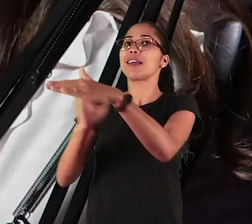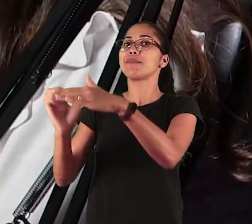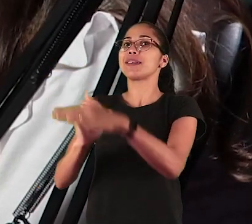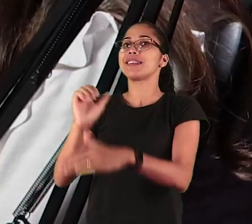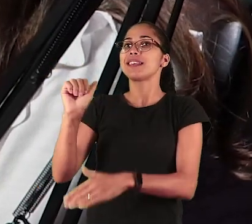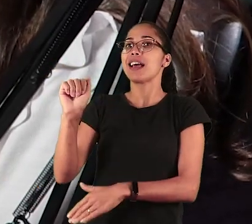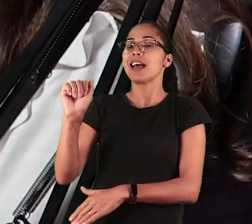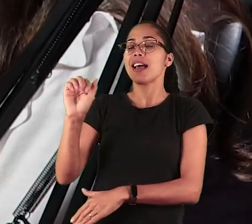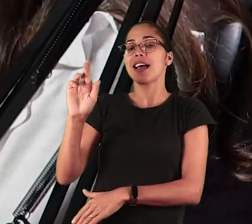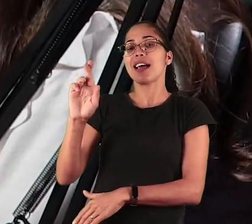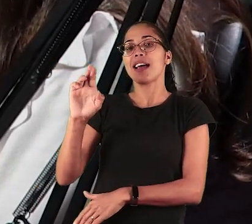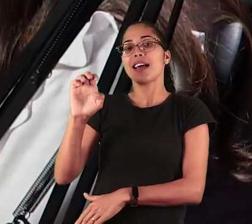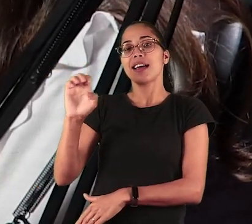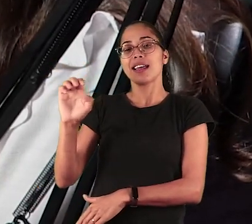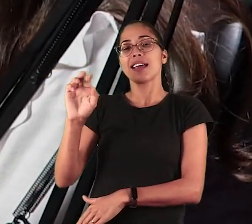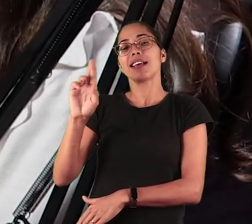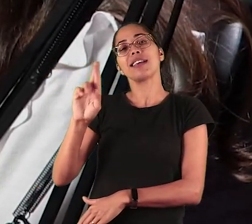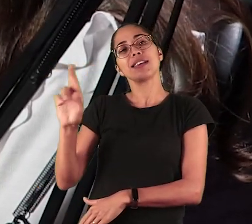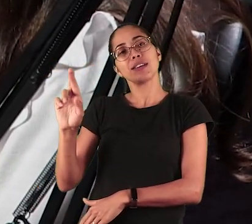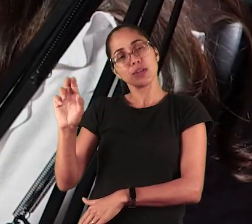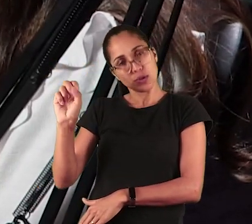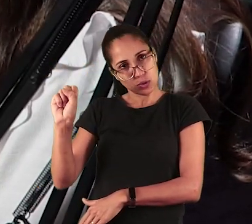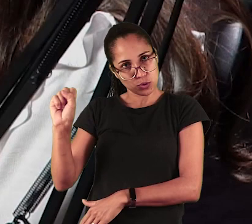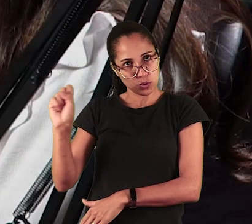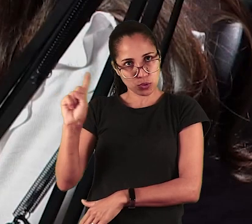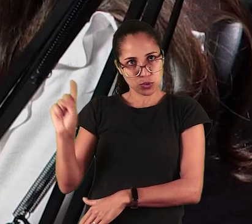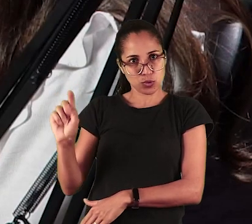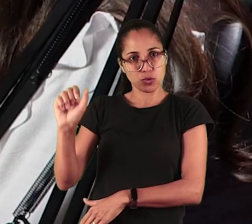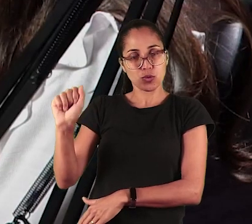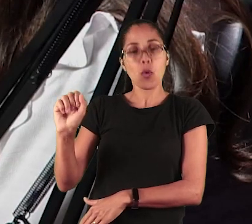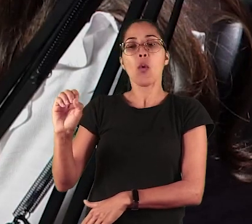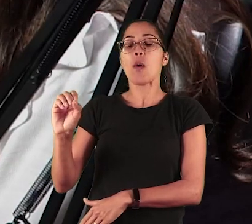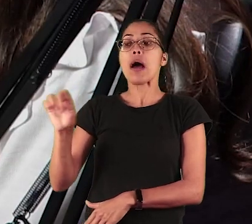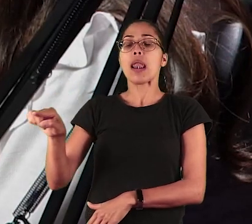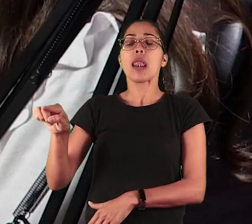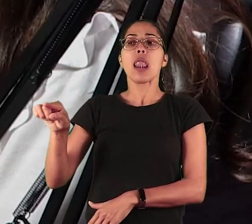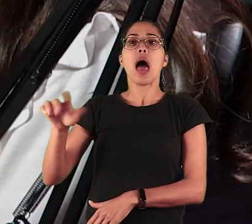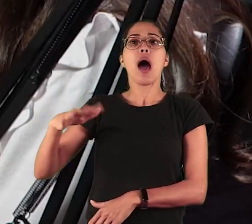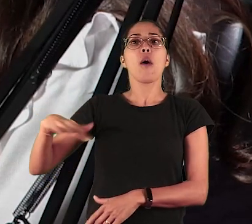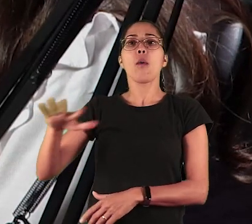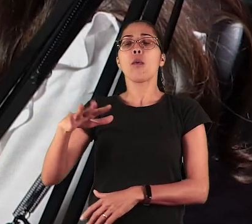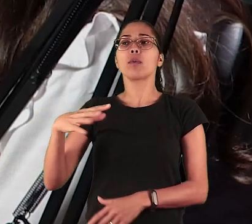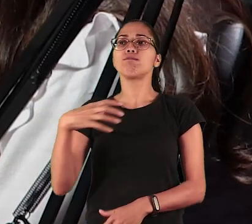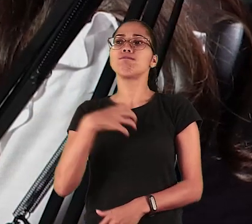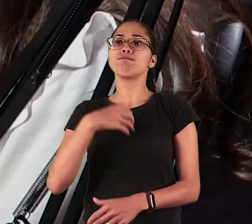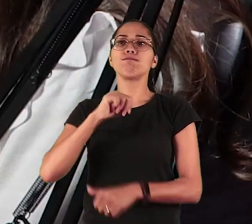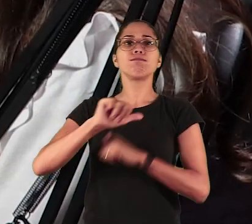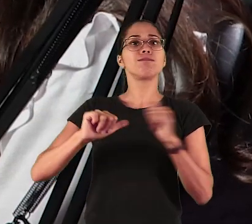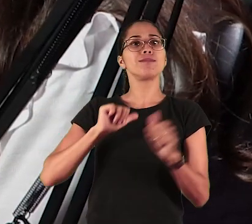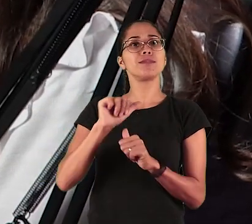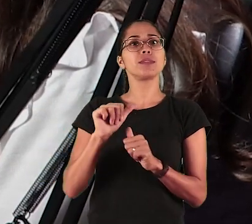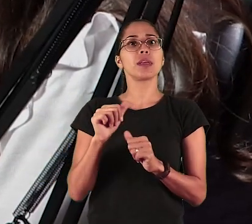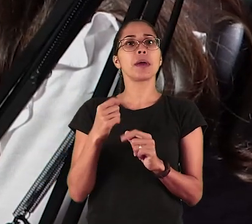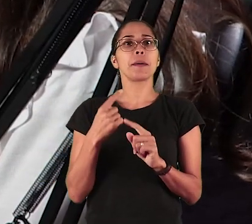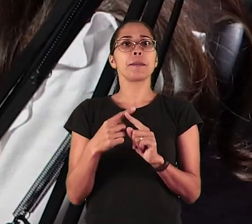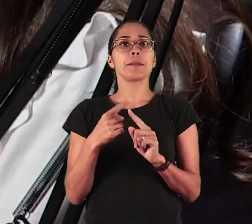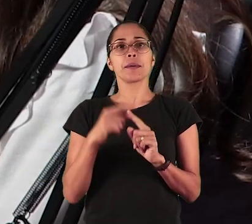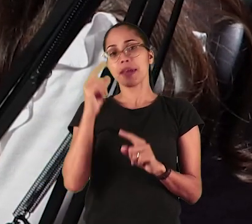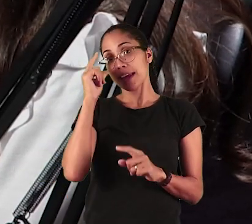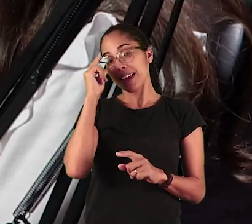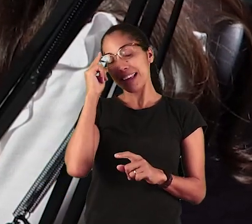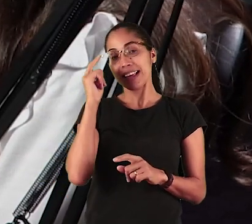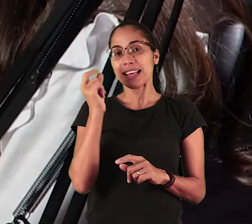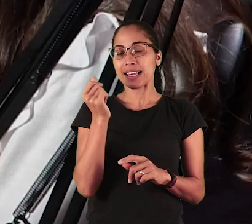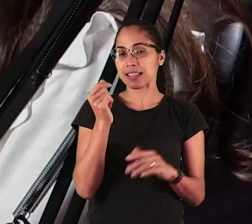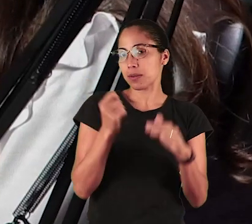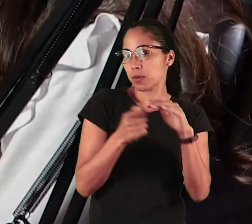internamente né E aí foi algo que me transformou porque eu passei por exemplo até time que